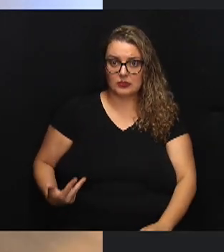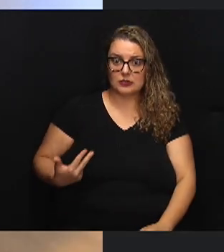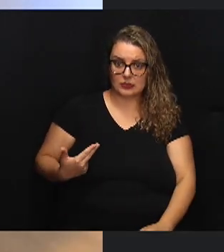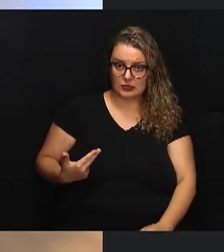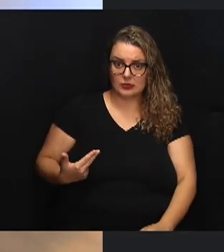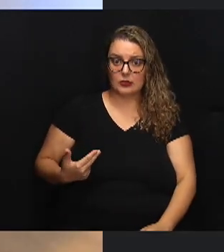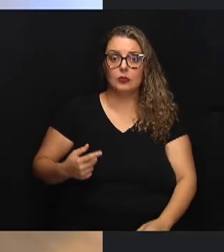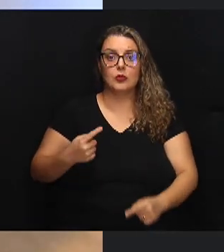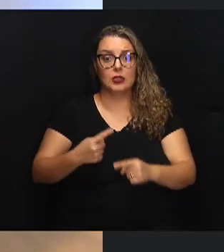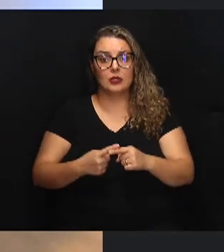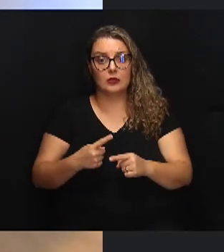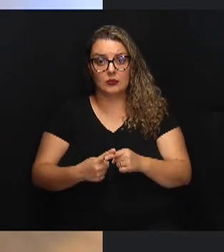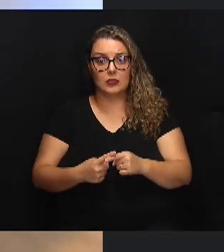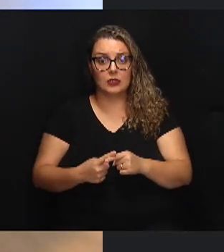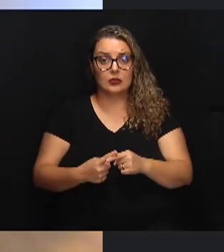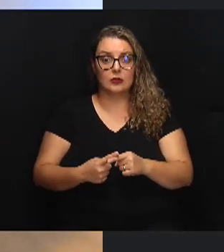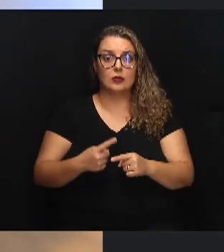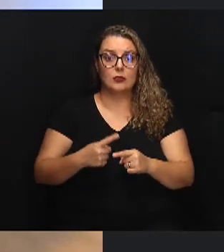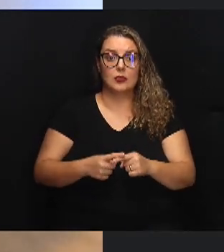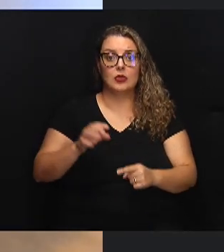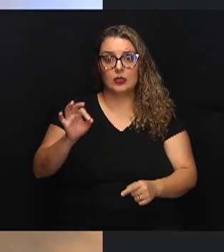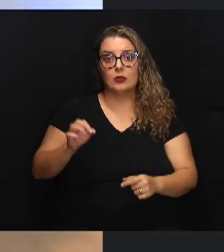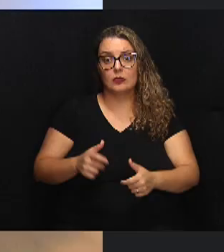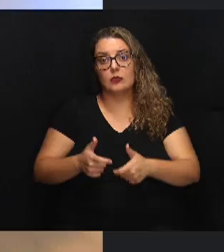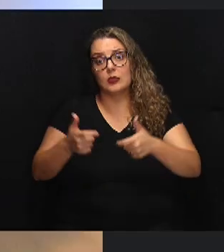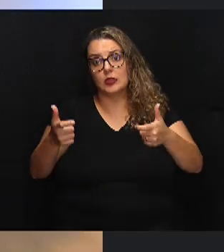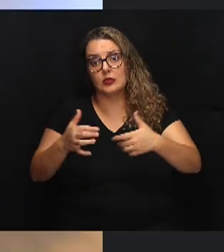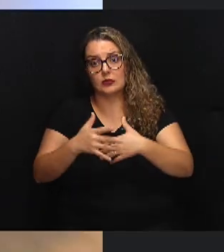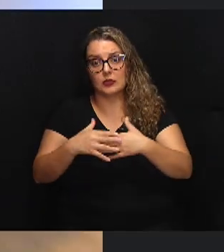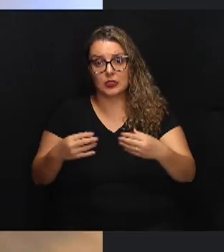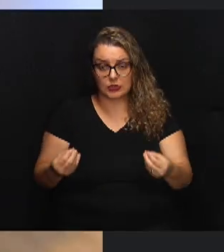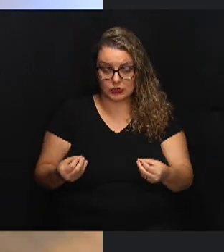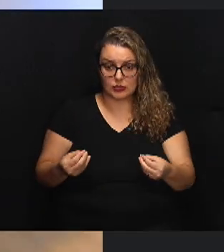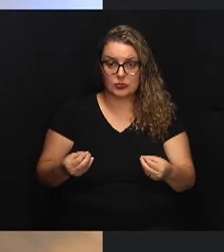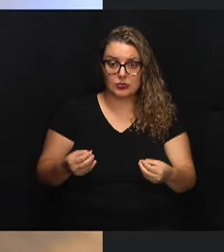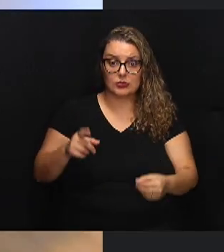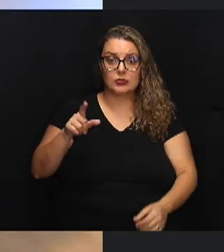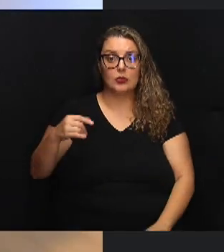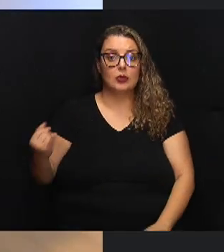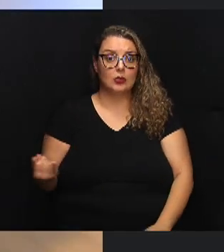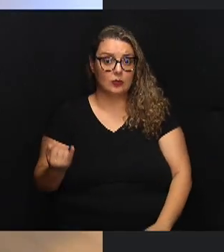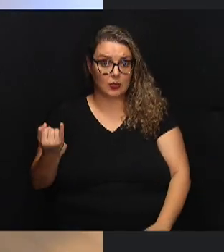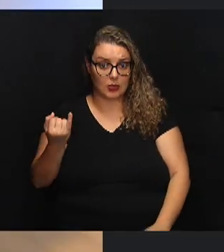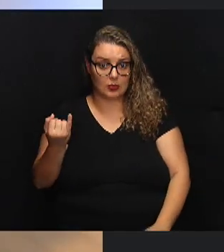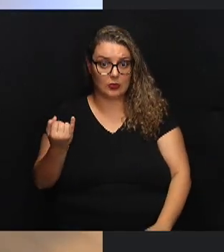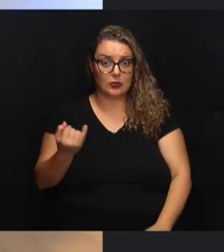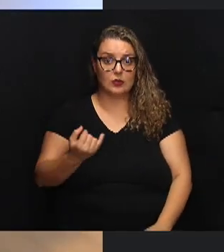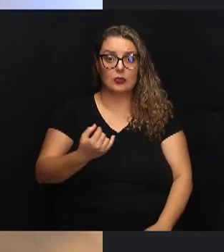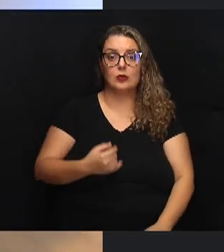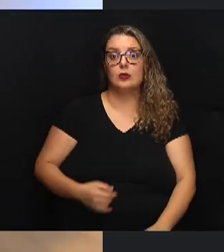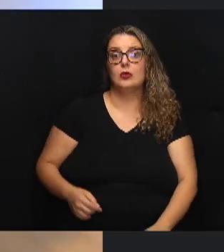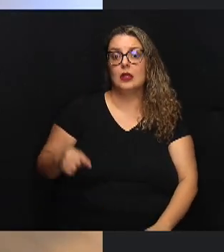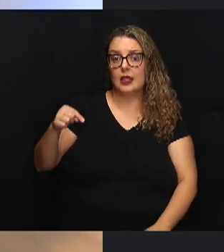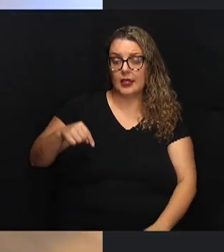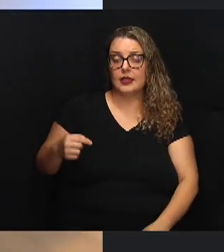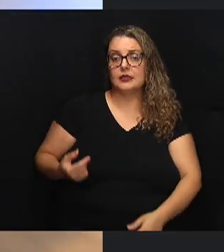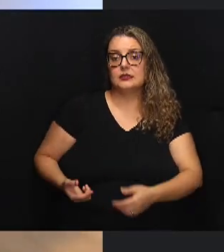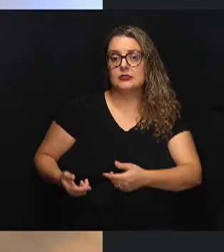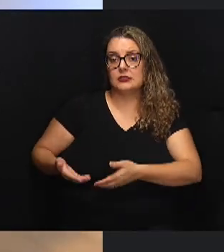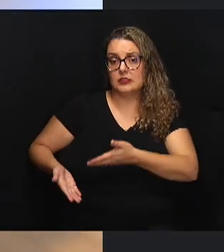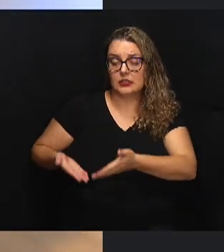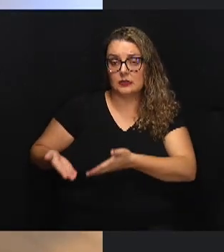tá? Por quê? Porque assim a gente aumenta a chance de cura. Então, é muito importante porque o CA199, às vezes, ele direciona a